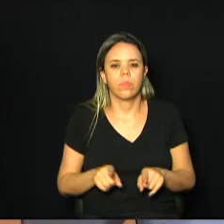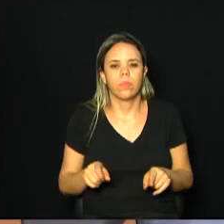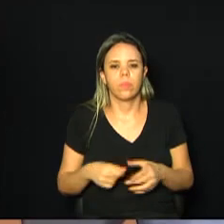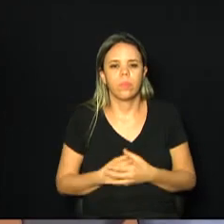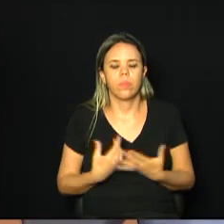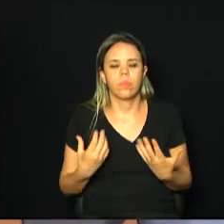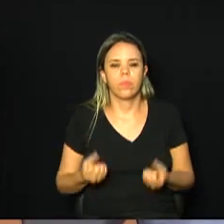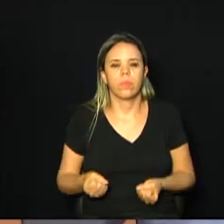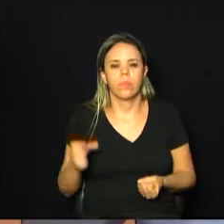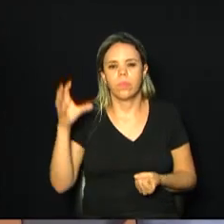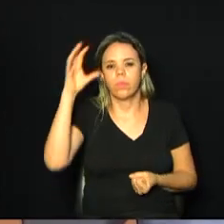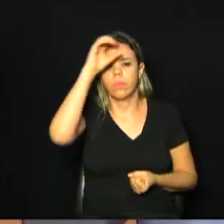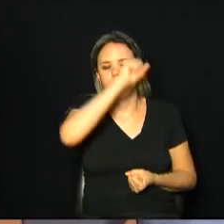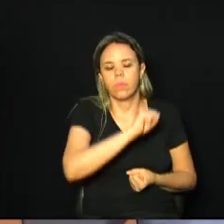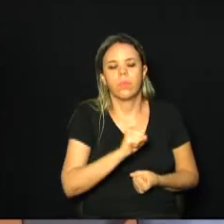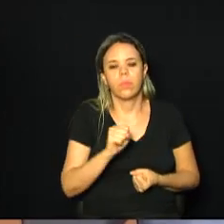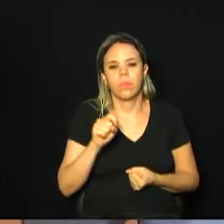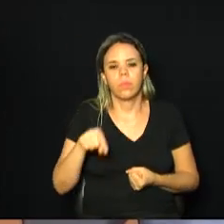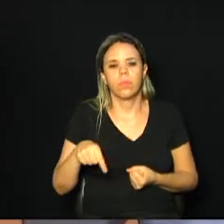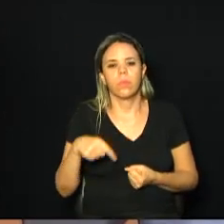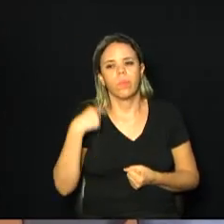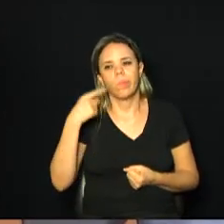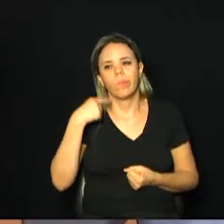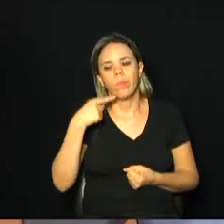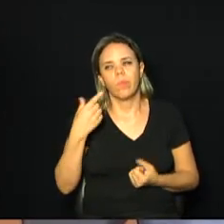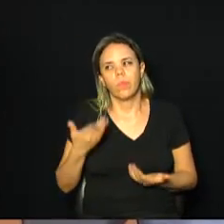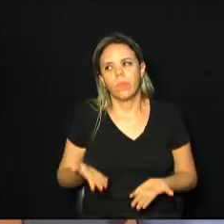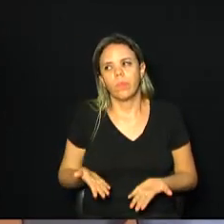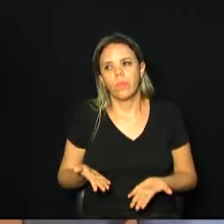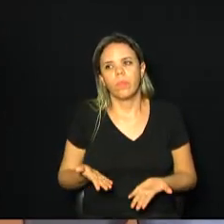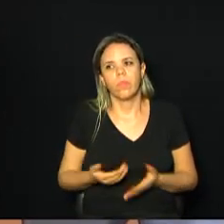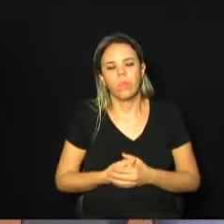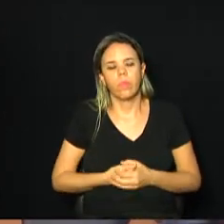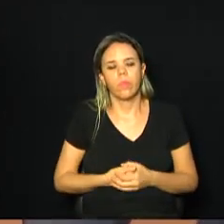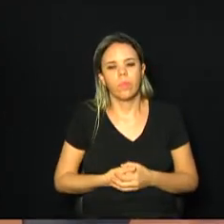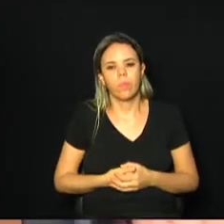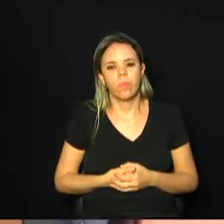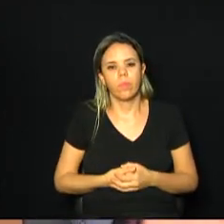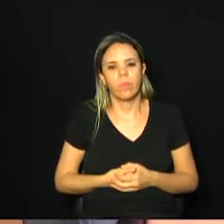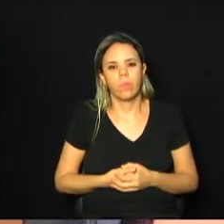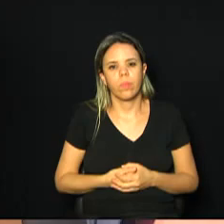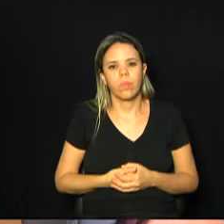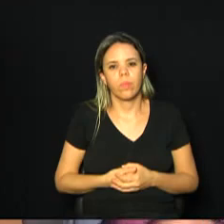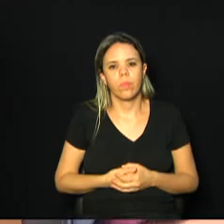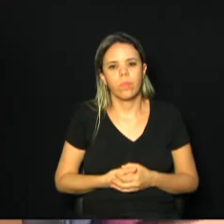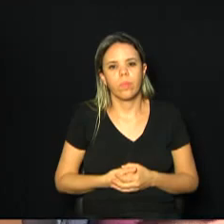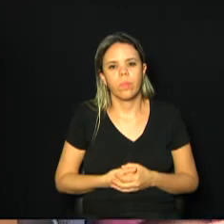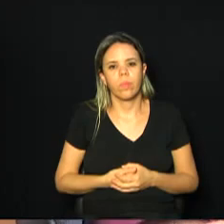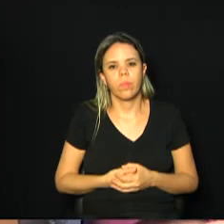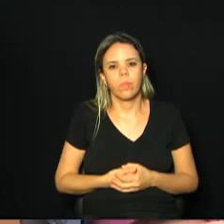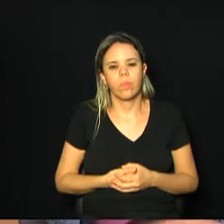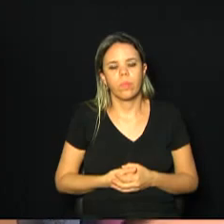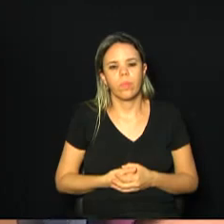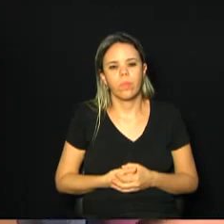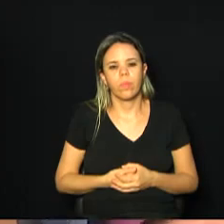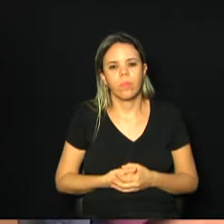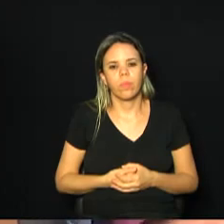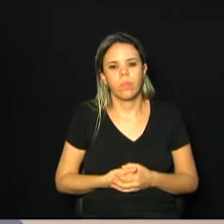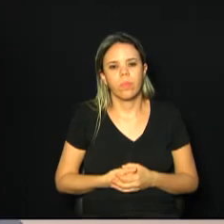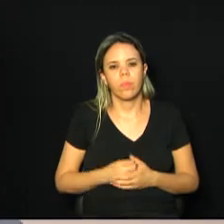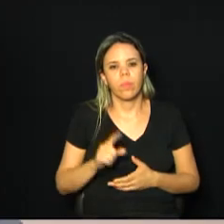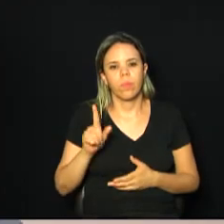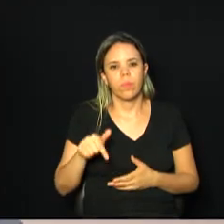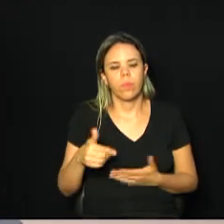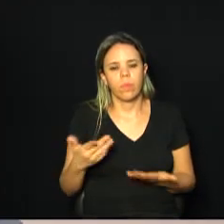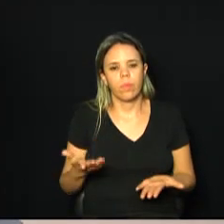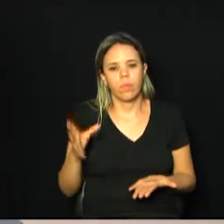vamos aprender um pouquinho com esses advogados, né, Eduardo? É isso aí. Carlinhos, é isso aí. E